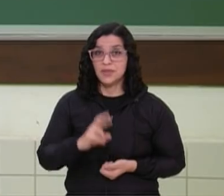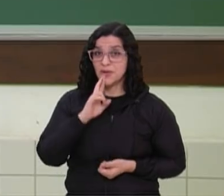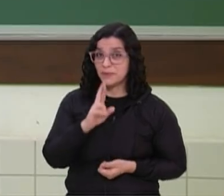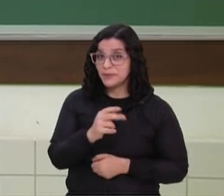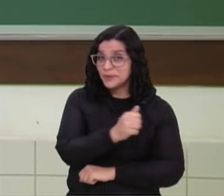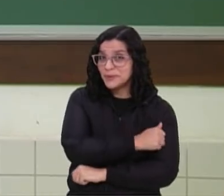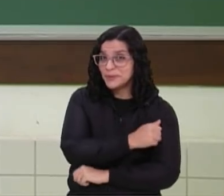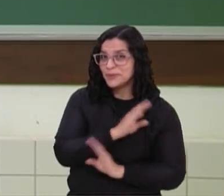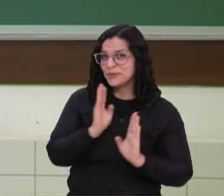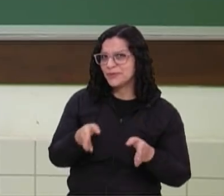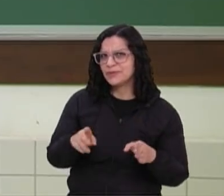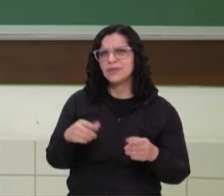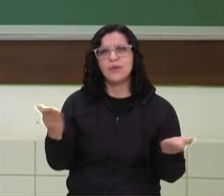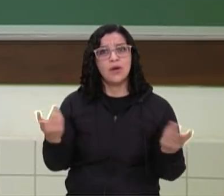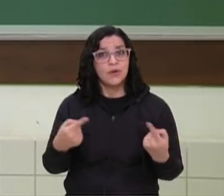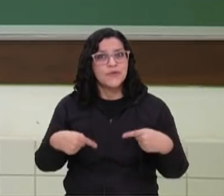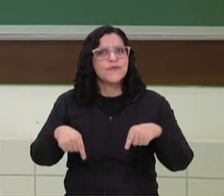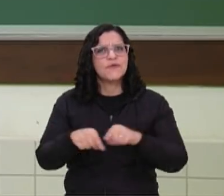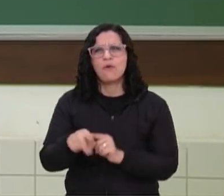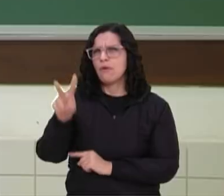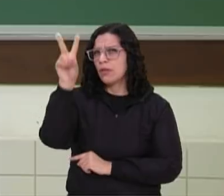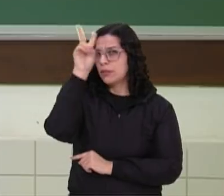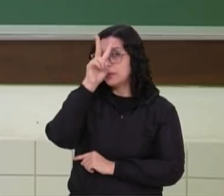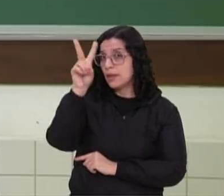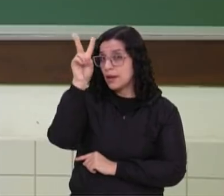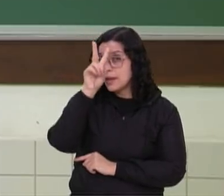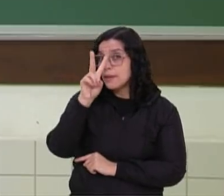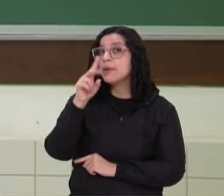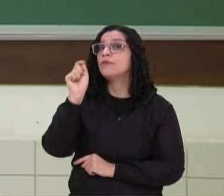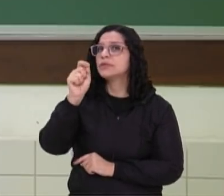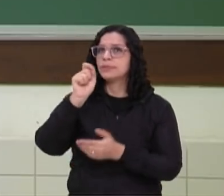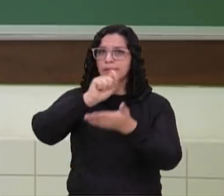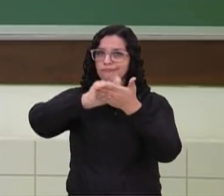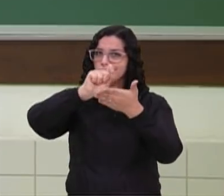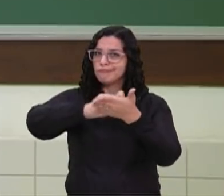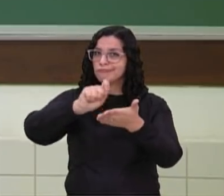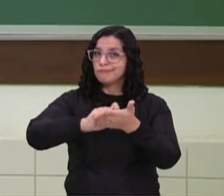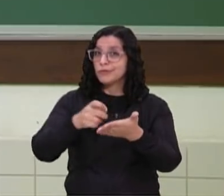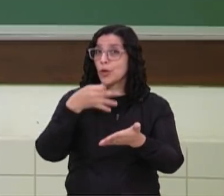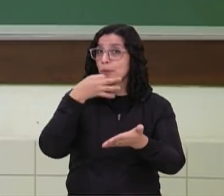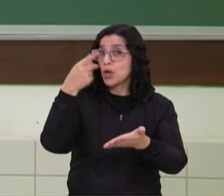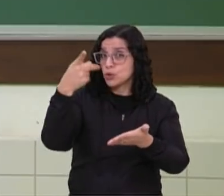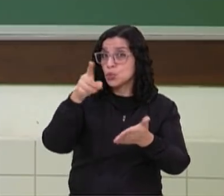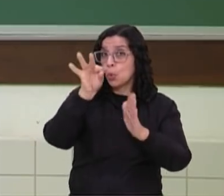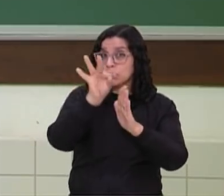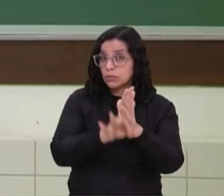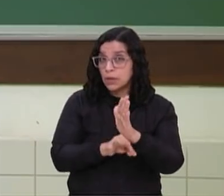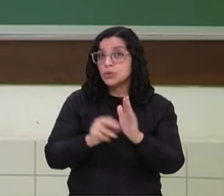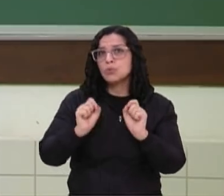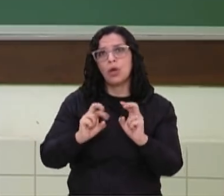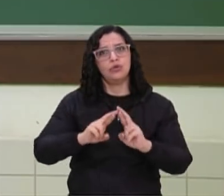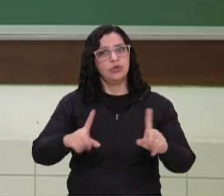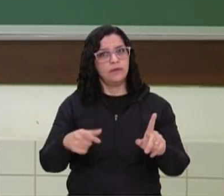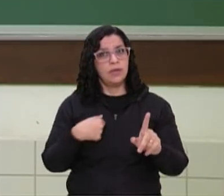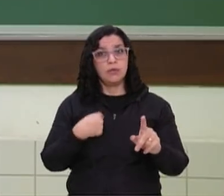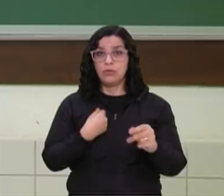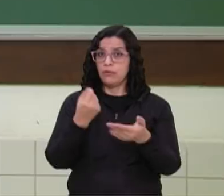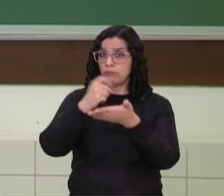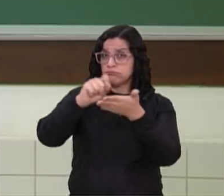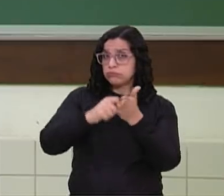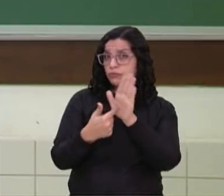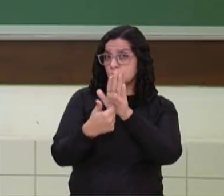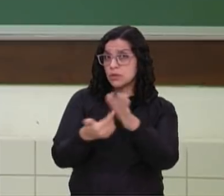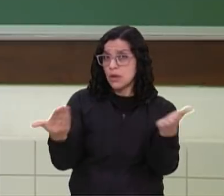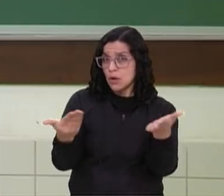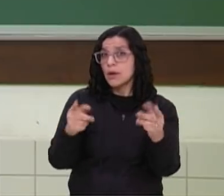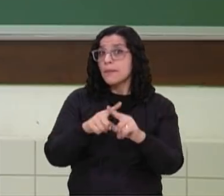Respondido, meus alunos. Vamos novamente lembrar que essa é uma questão discursiva, ou seja, o seu texto pode estar diferente do texto que eu estou sugerindo